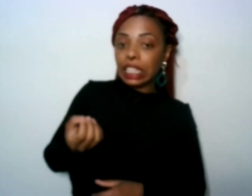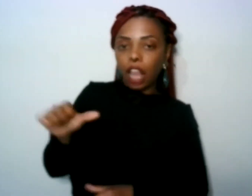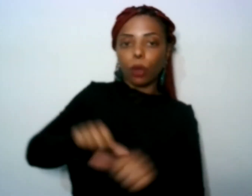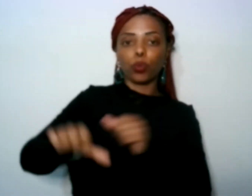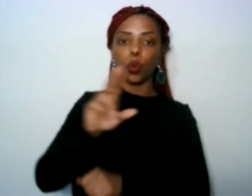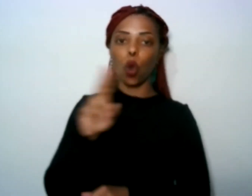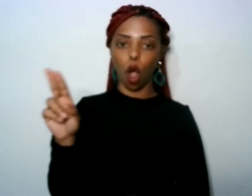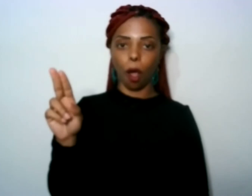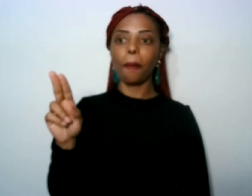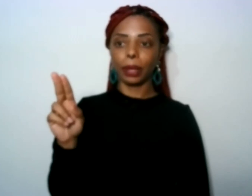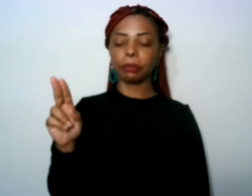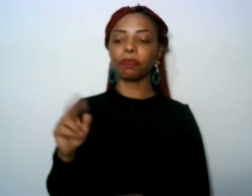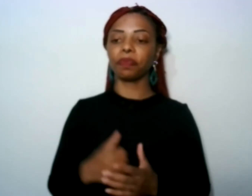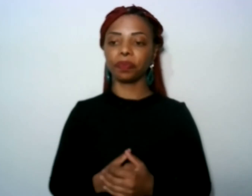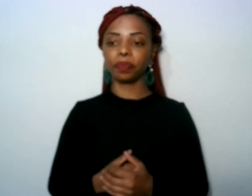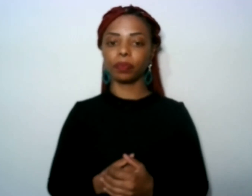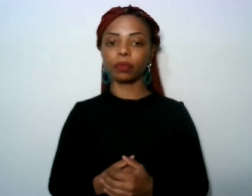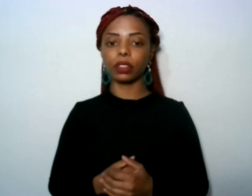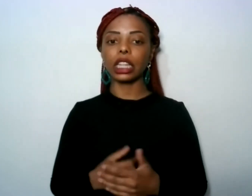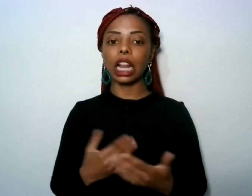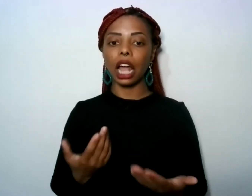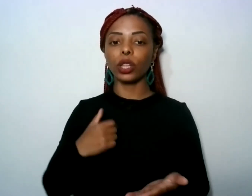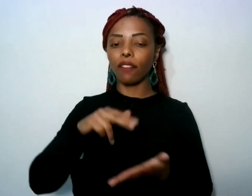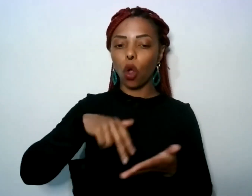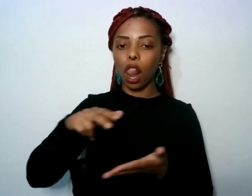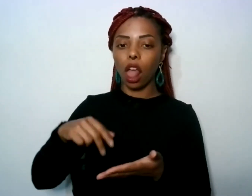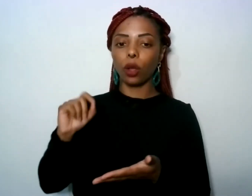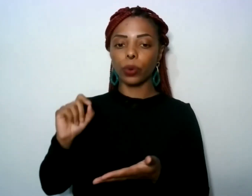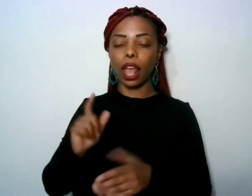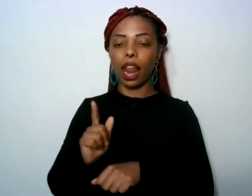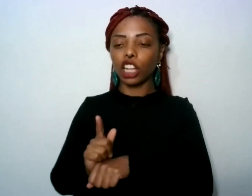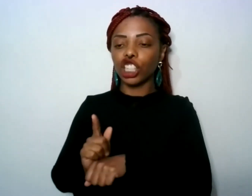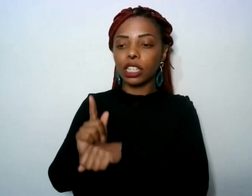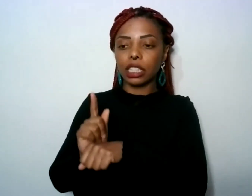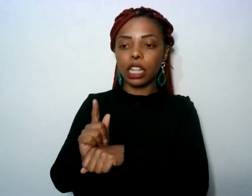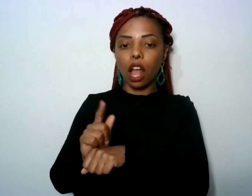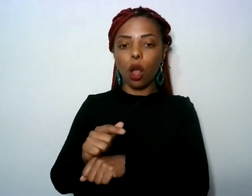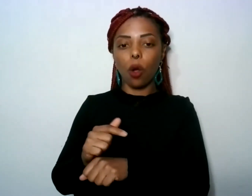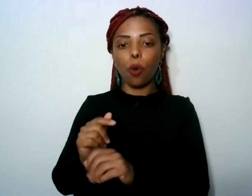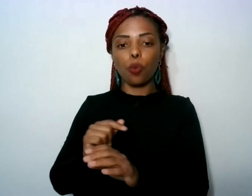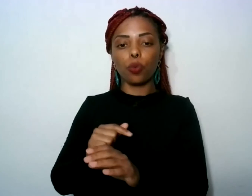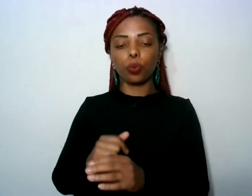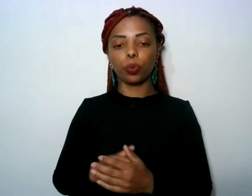aqui eu até estava olhando isso na gestão na gestão aqui do